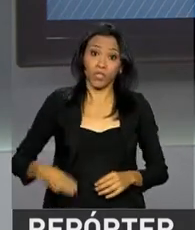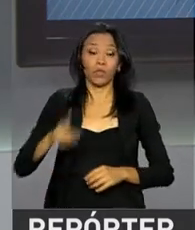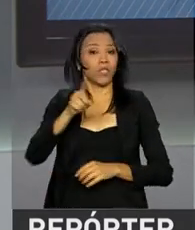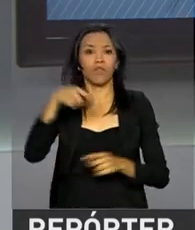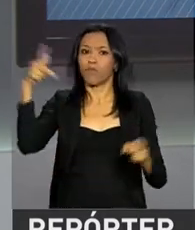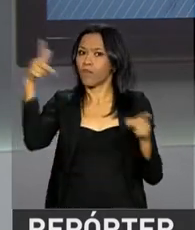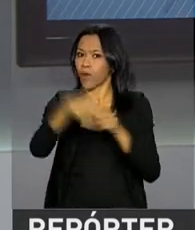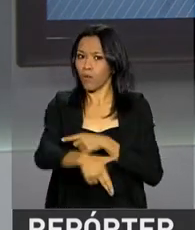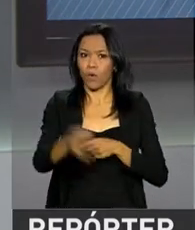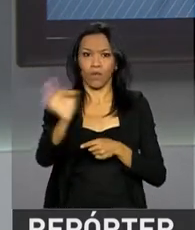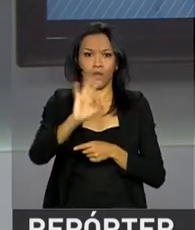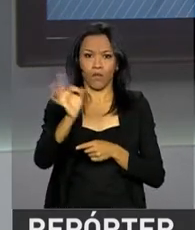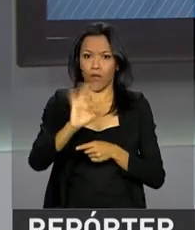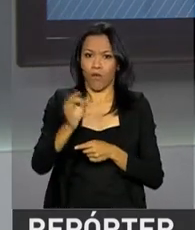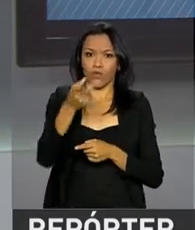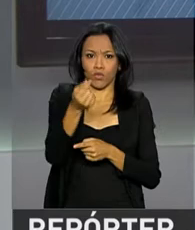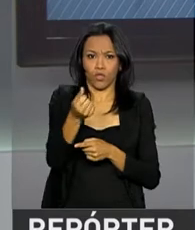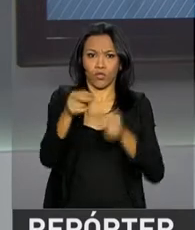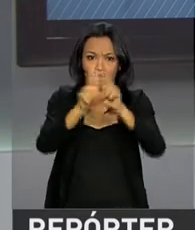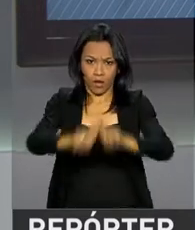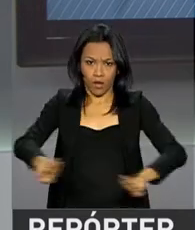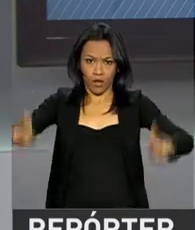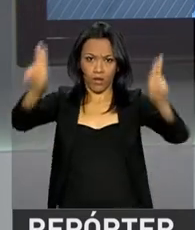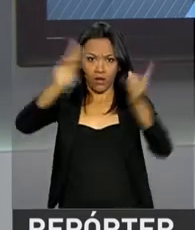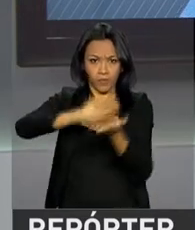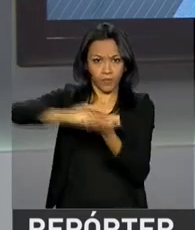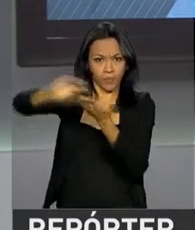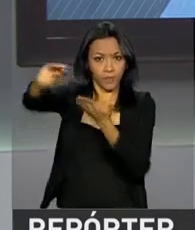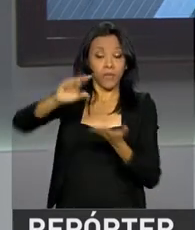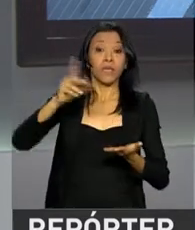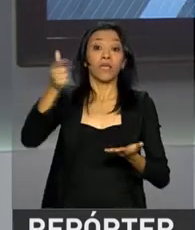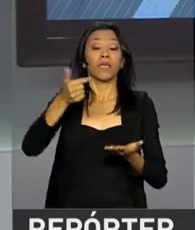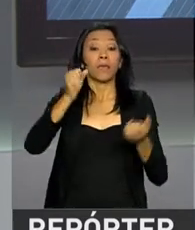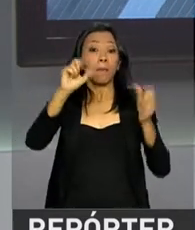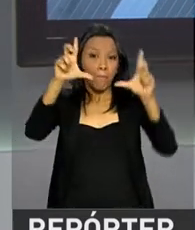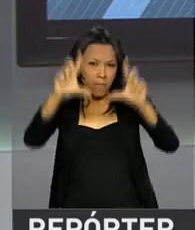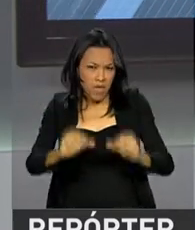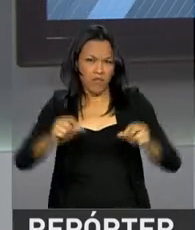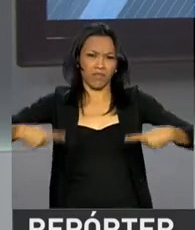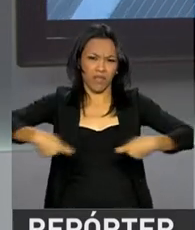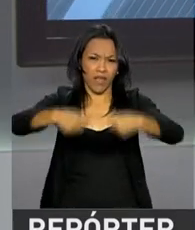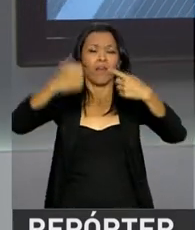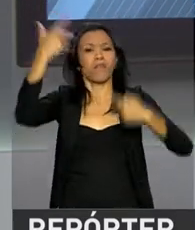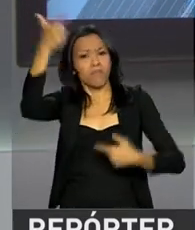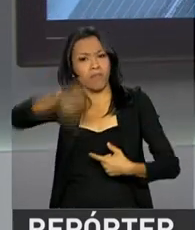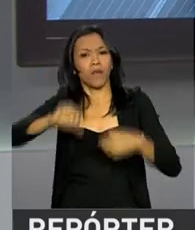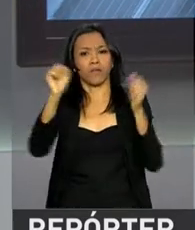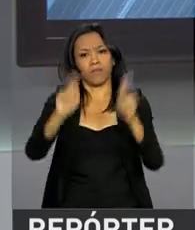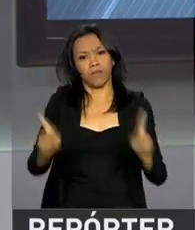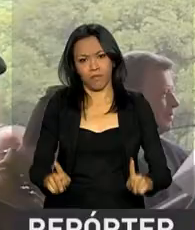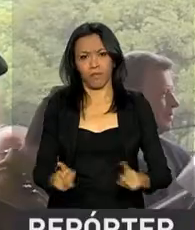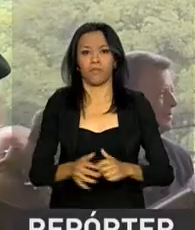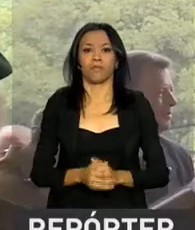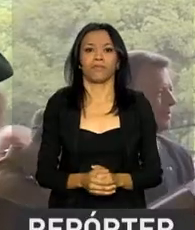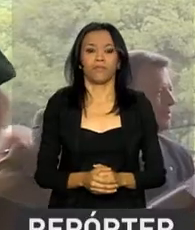verbas às nações unidas para julga o mundo precisa de menos guerras e mais processos de paz